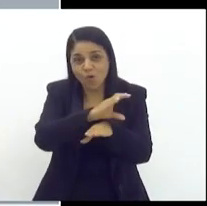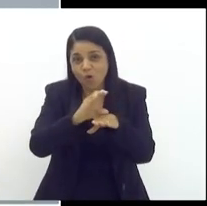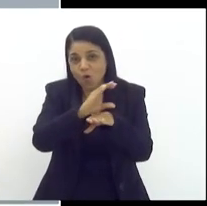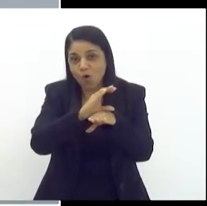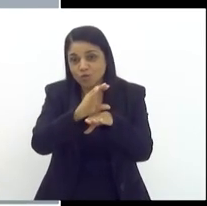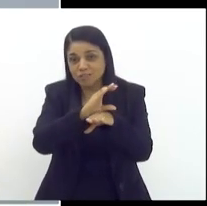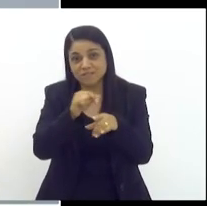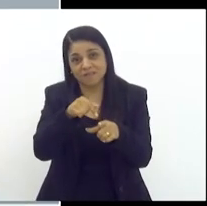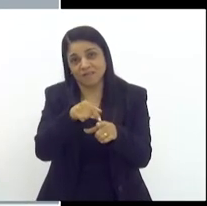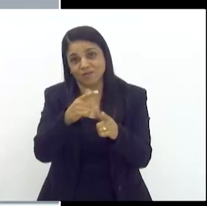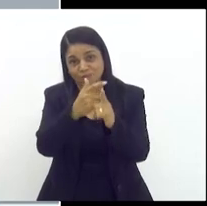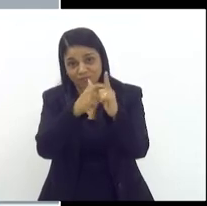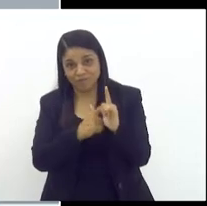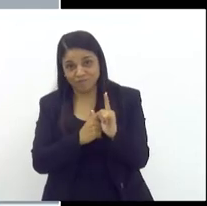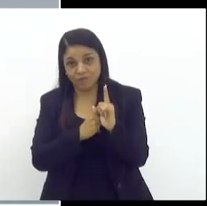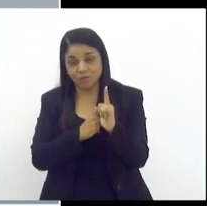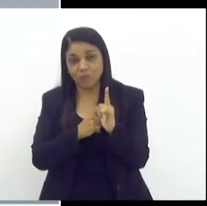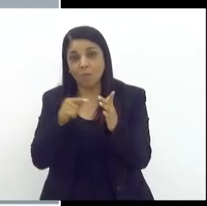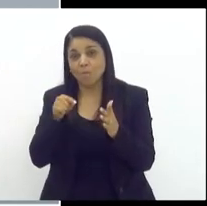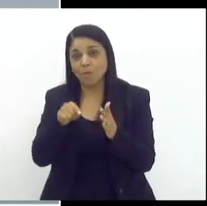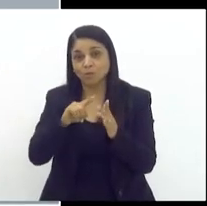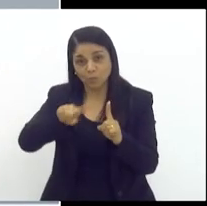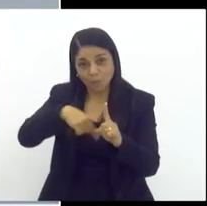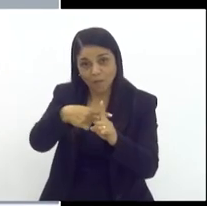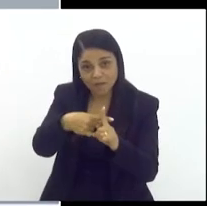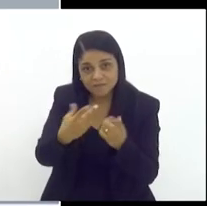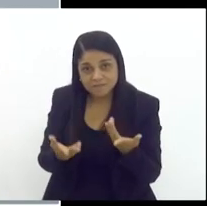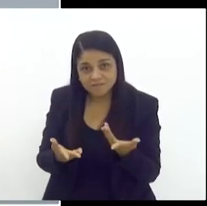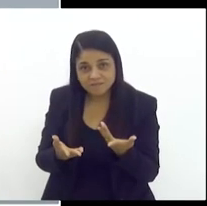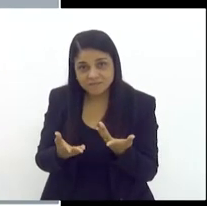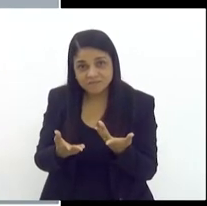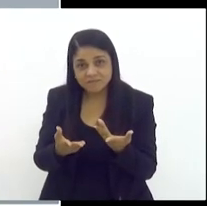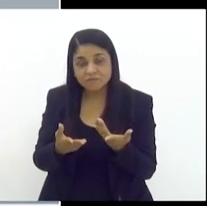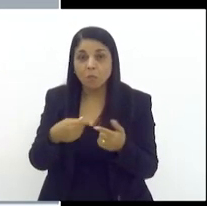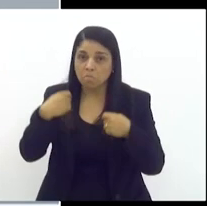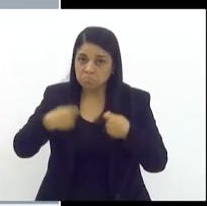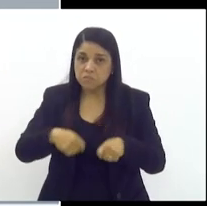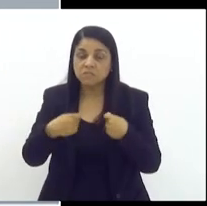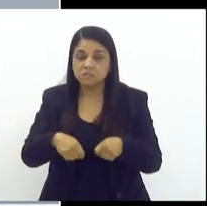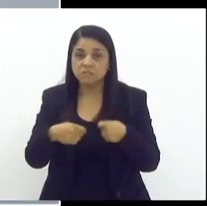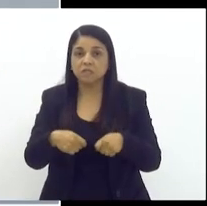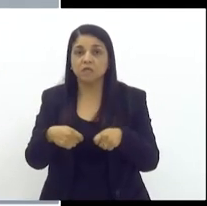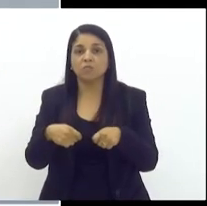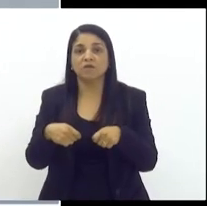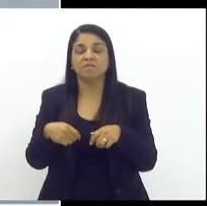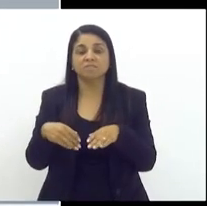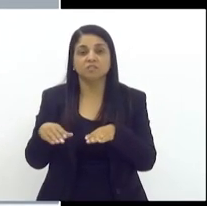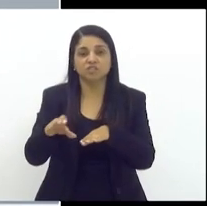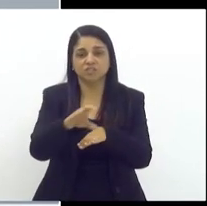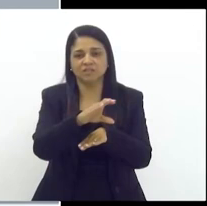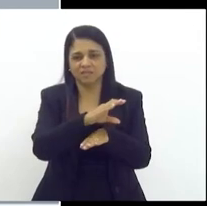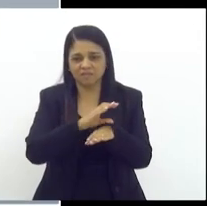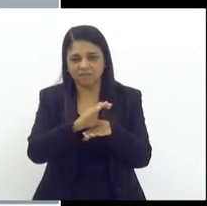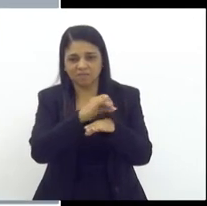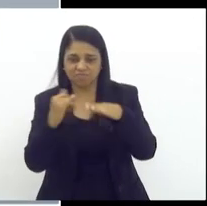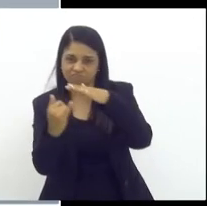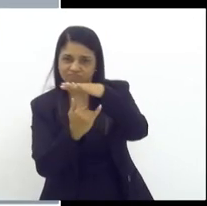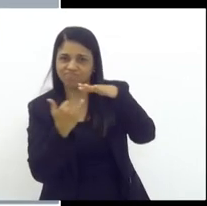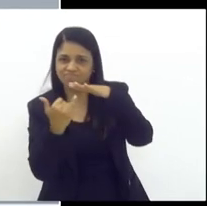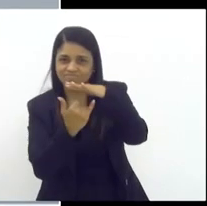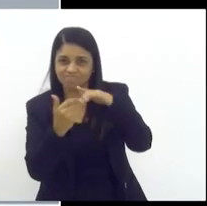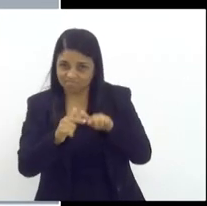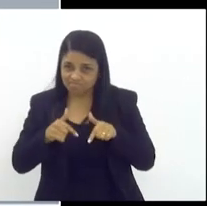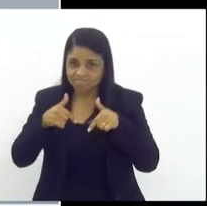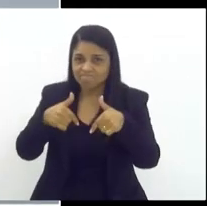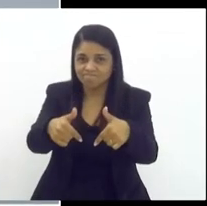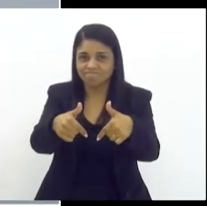deveria entrar na emenda constitucional então a gente acho que o movimento é para sentar isso e